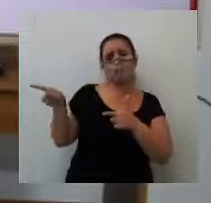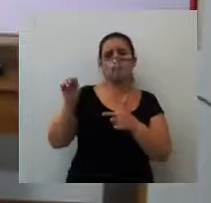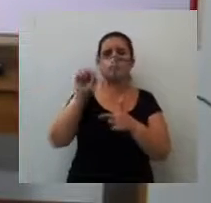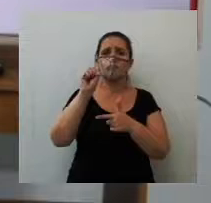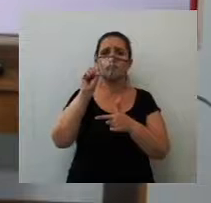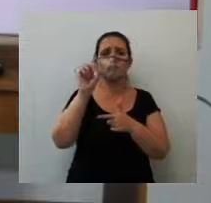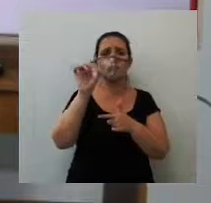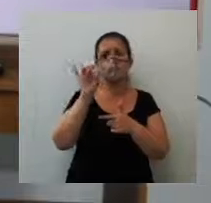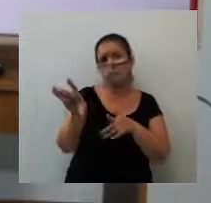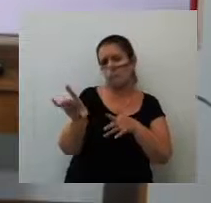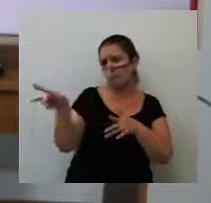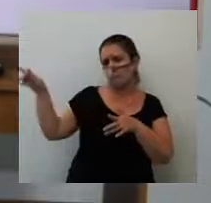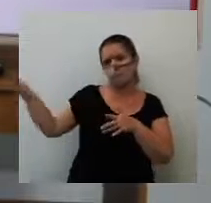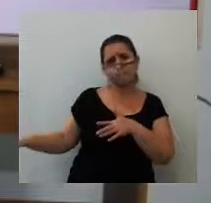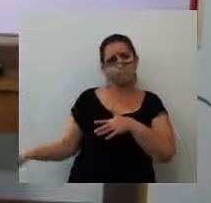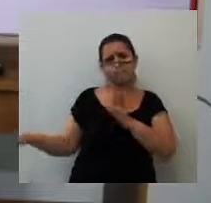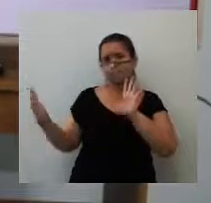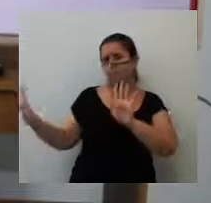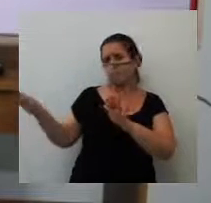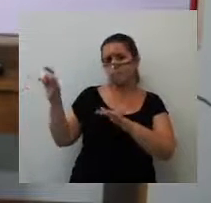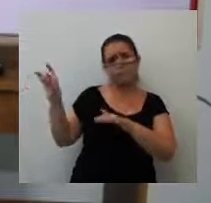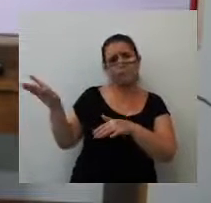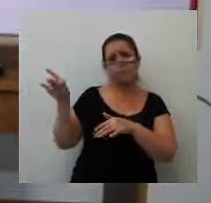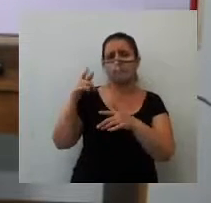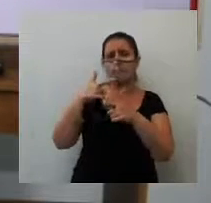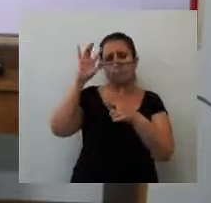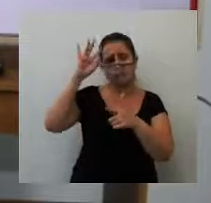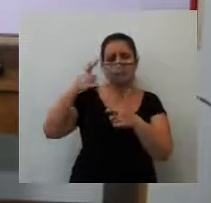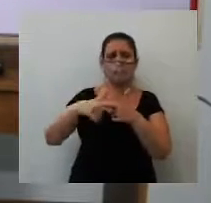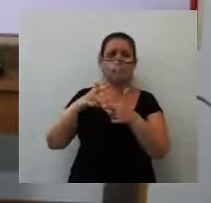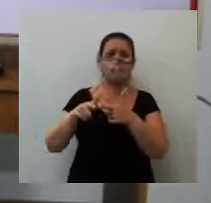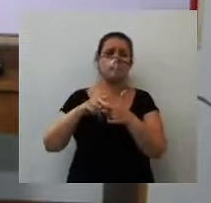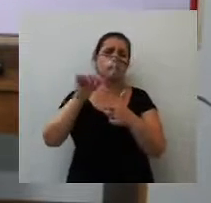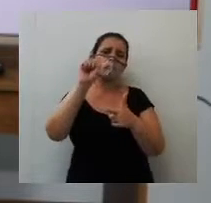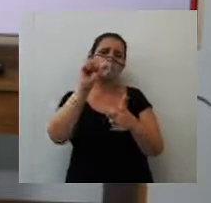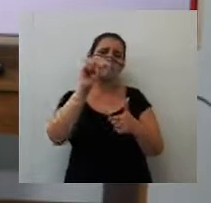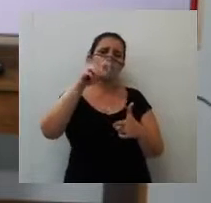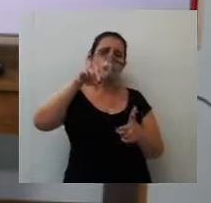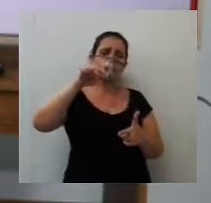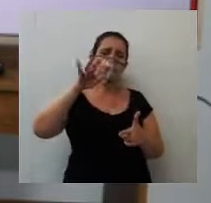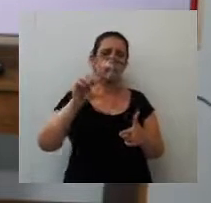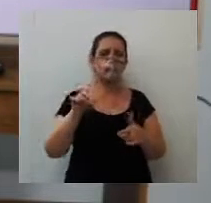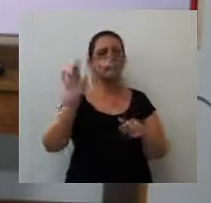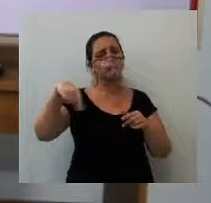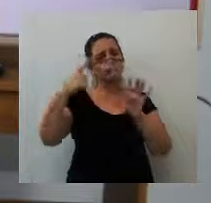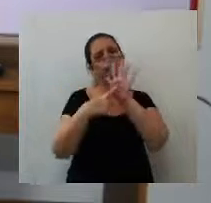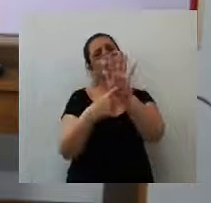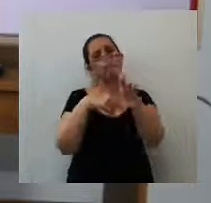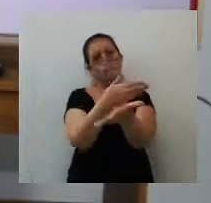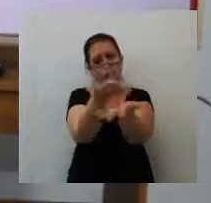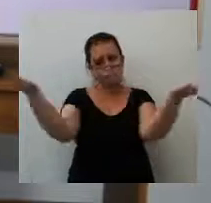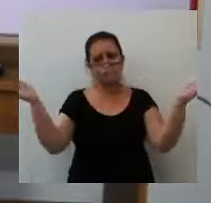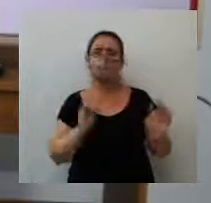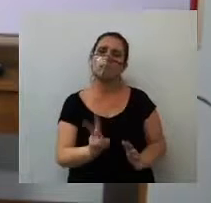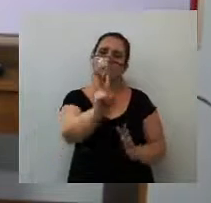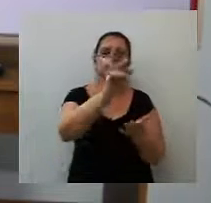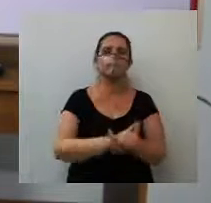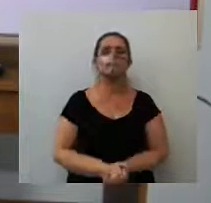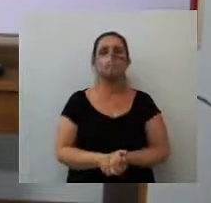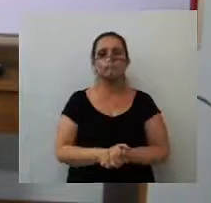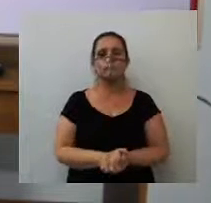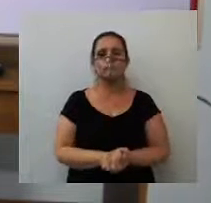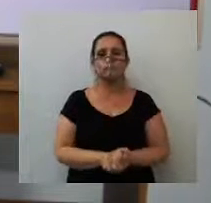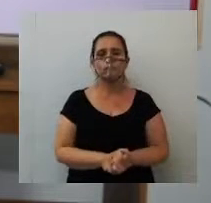o problema somente ele resolve o problema beleza vou mostrar isso já já para vocês continuar